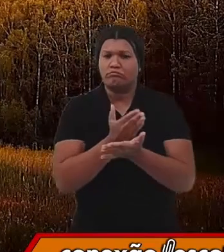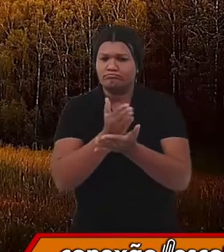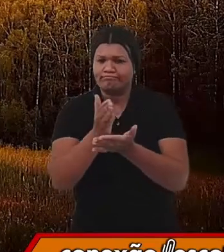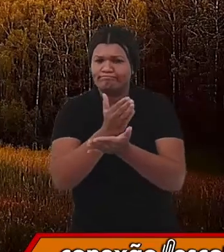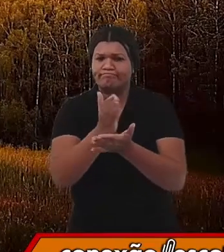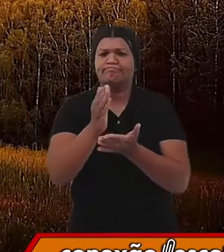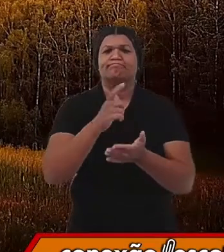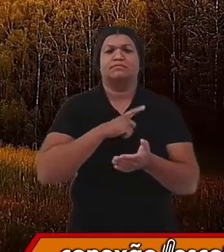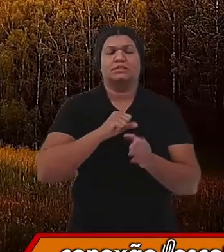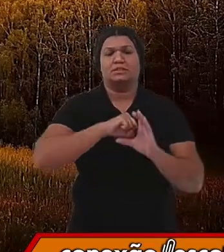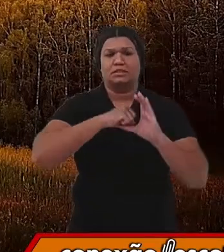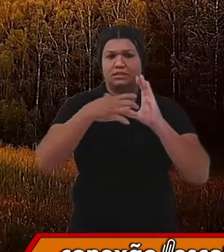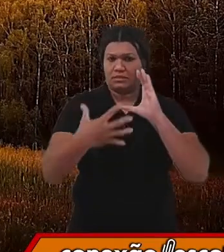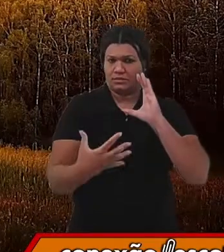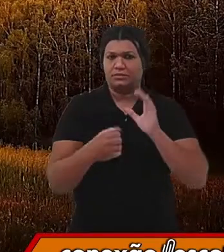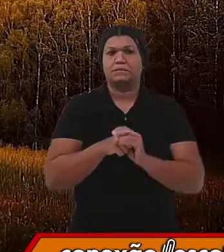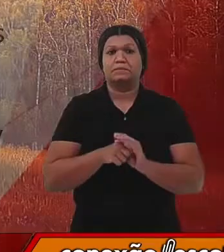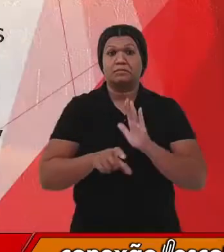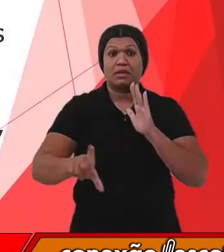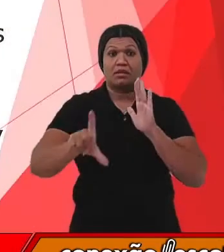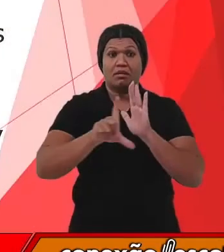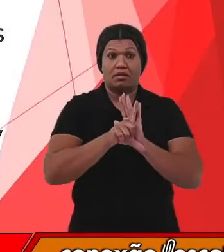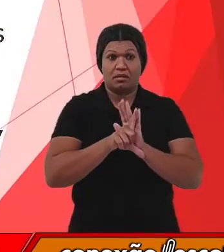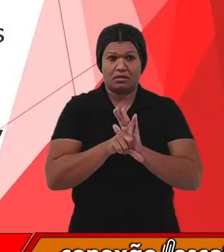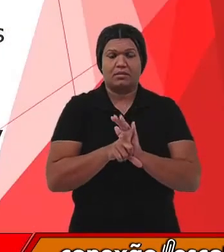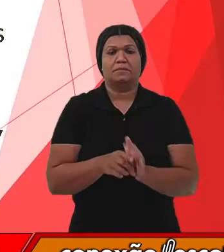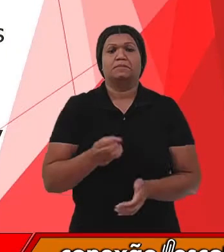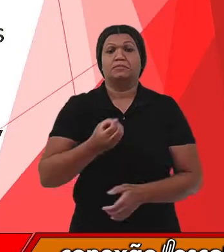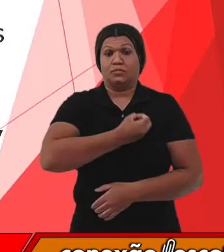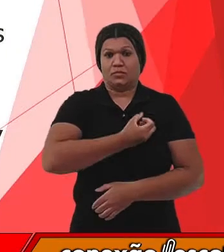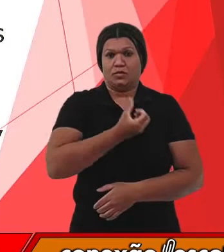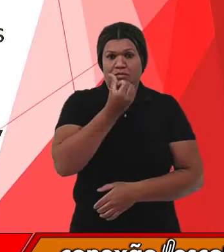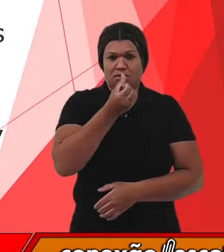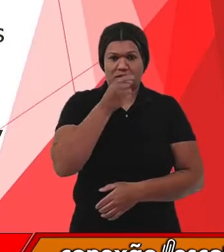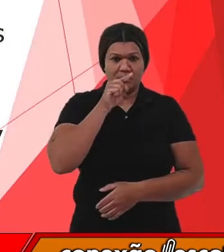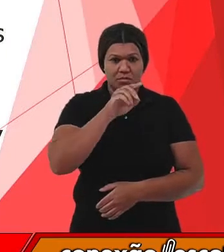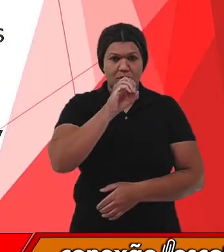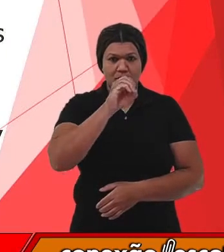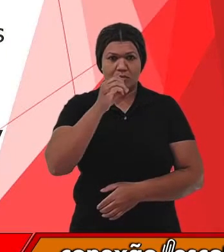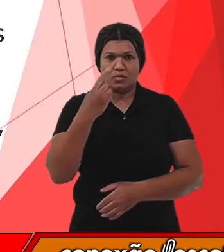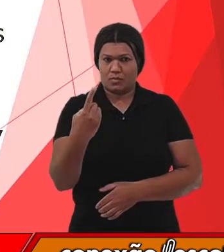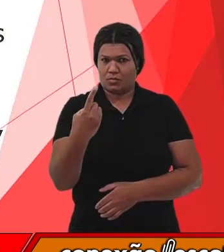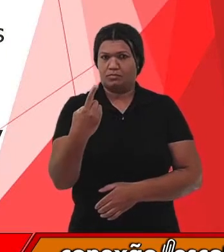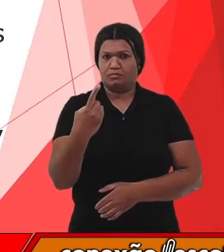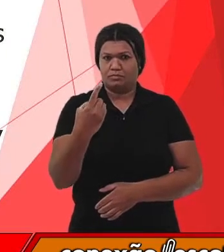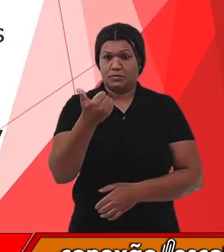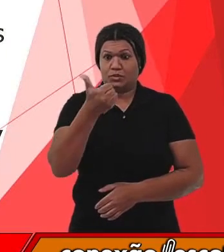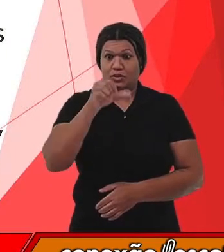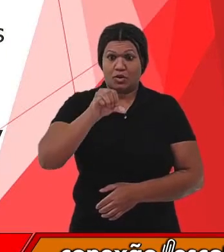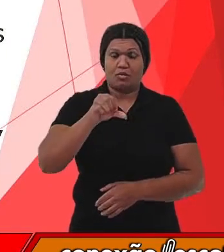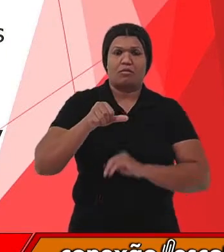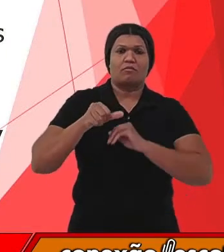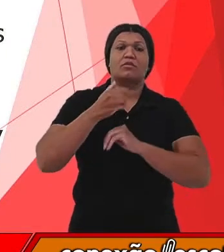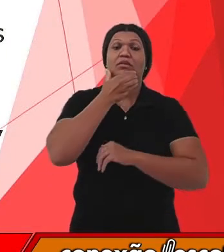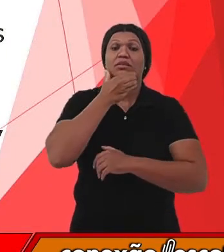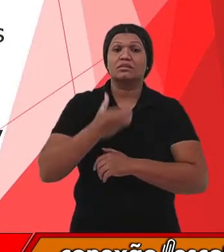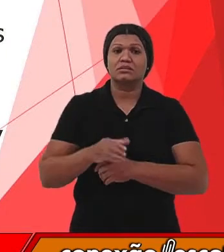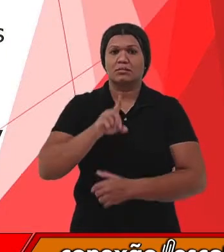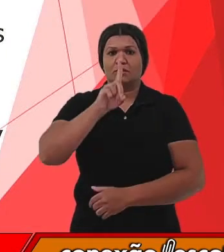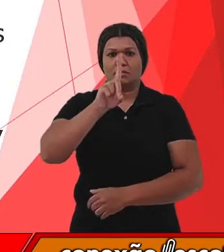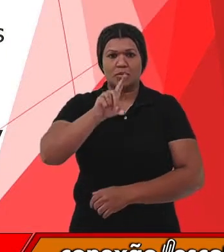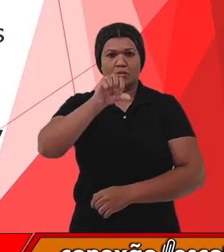características. Lei de número 6.001, de 19 de dezembro de